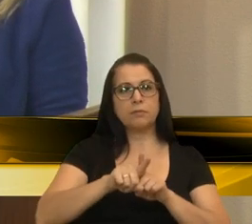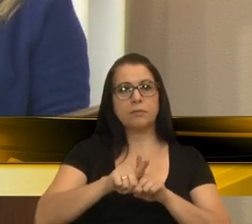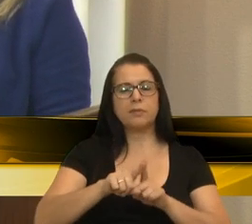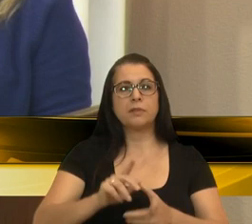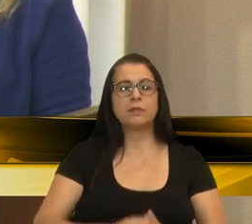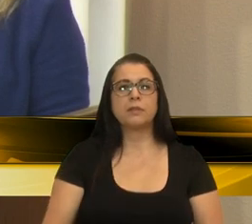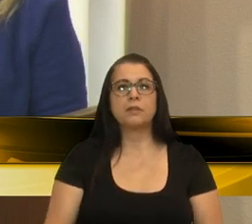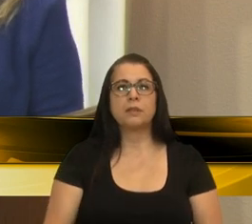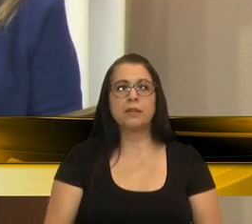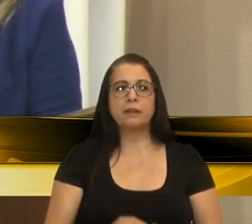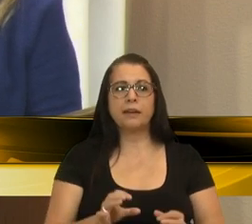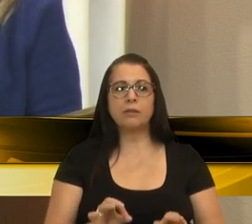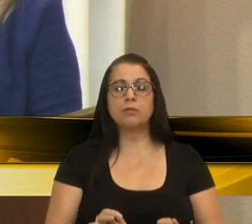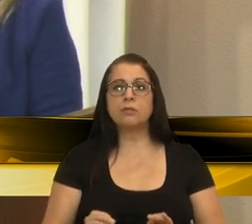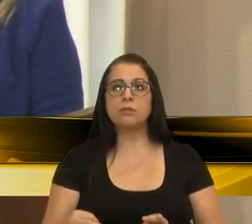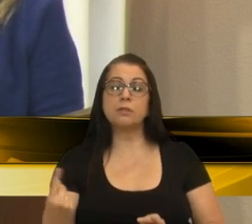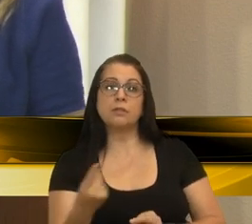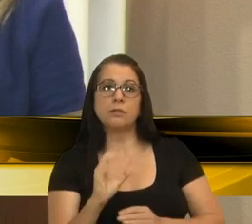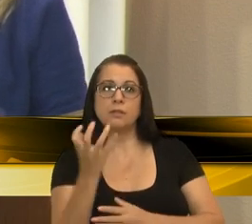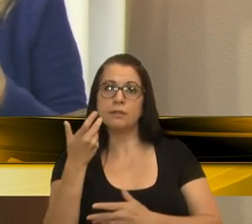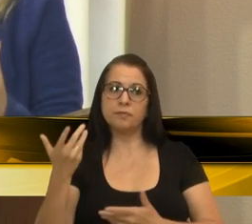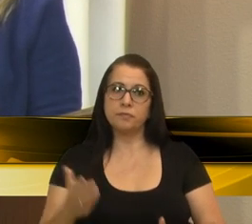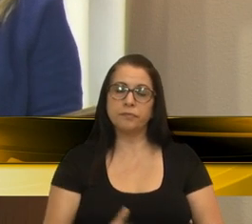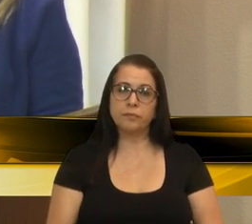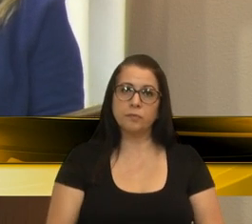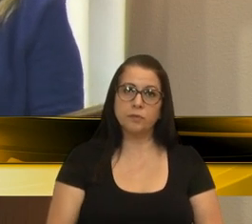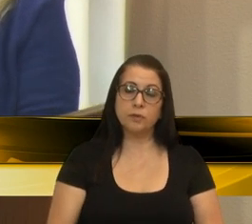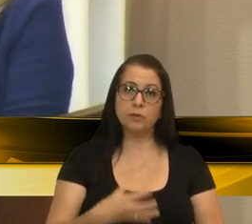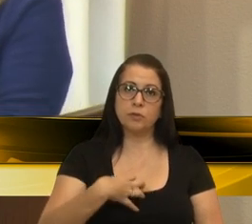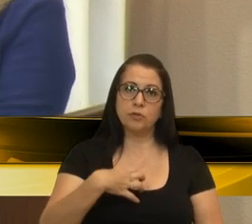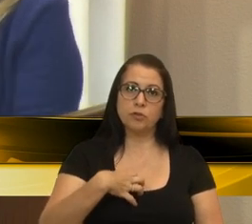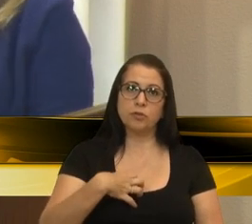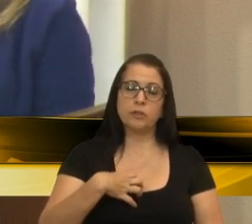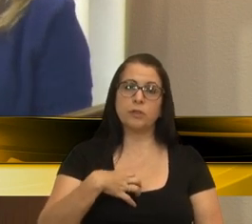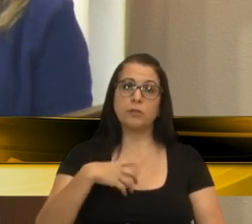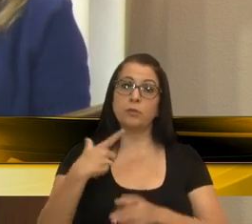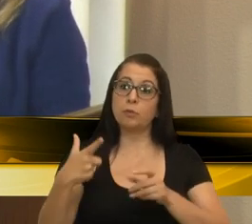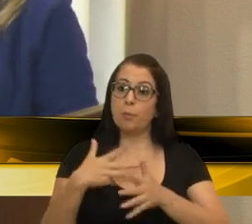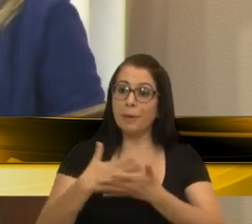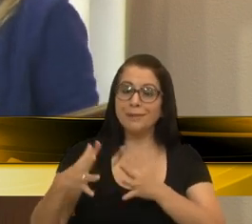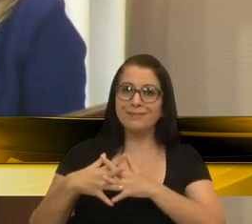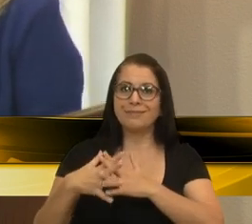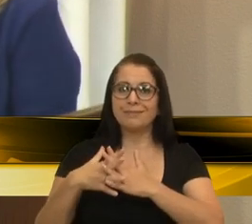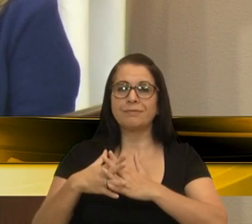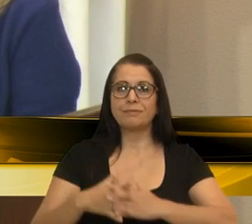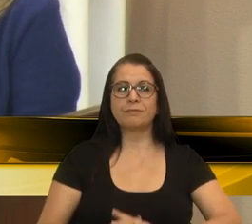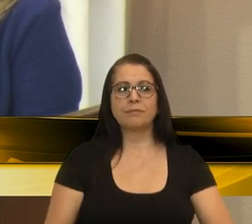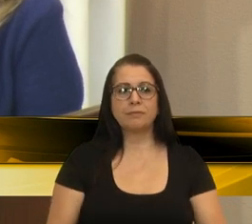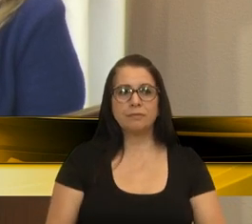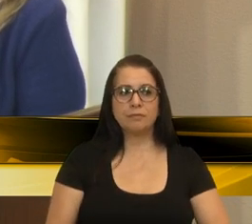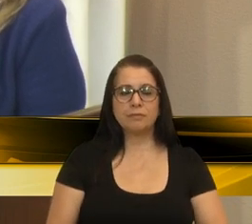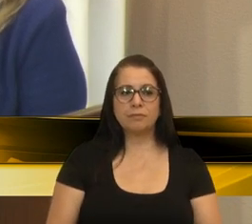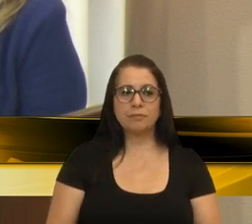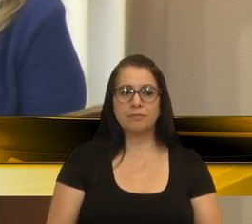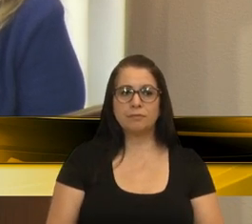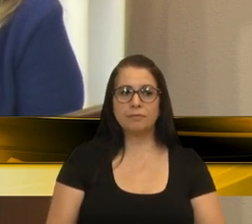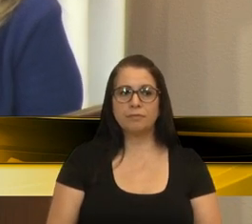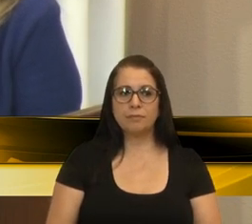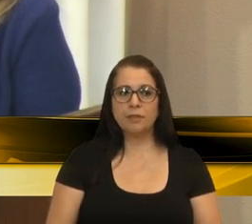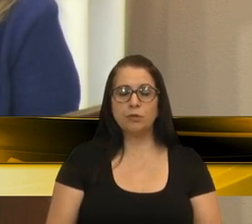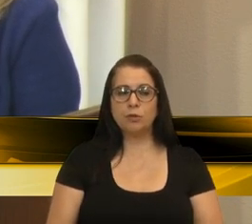coisas certas acontecendo, mas a forma gera polêmica, porque não está sendo uma construção